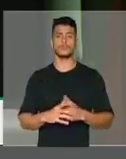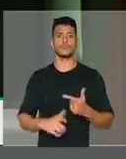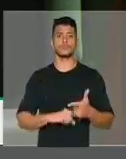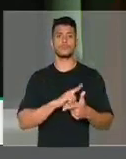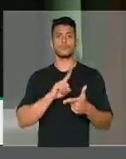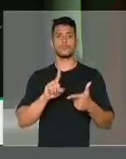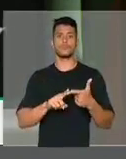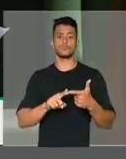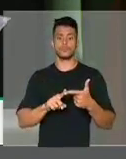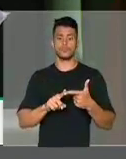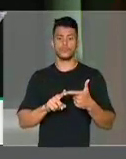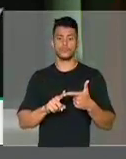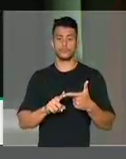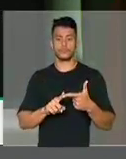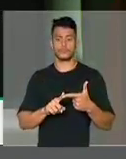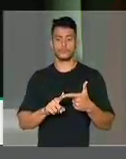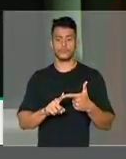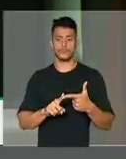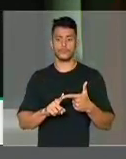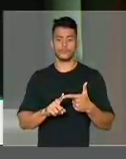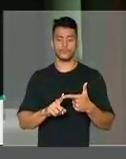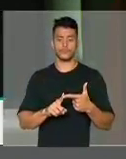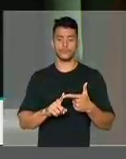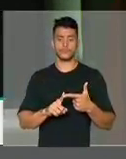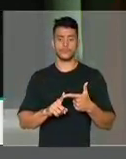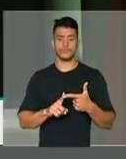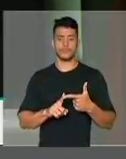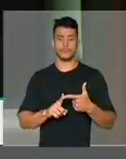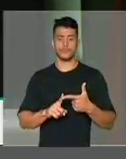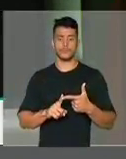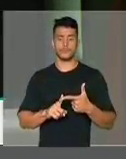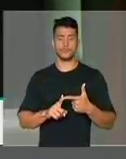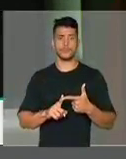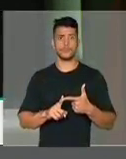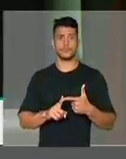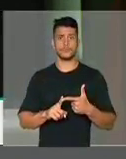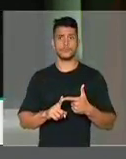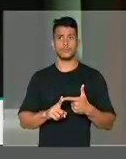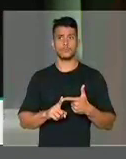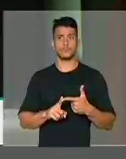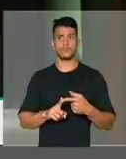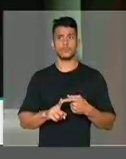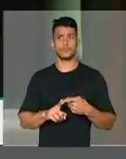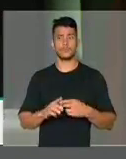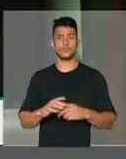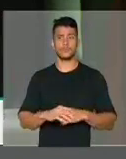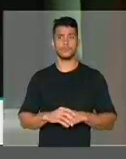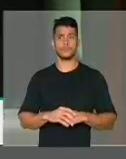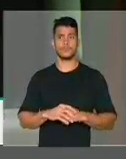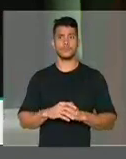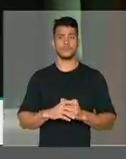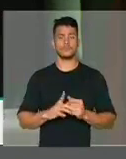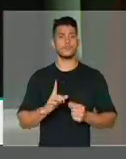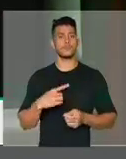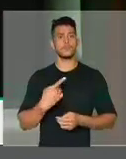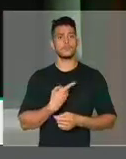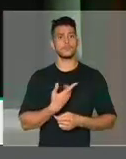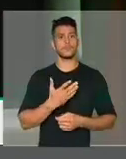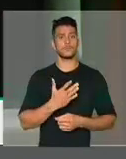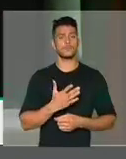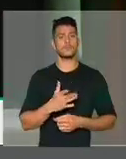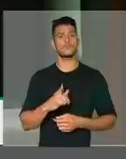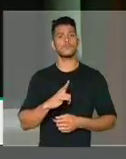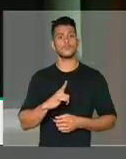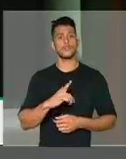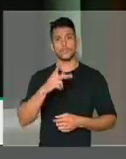presidente, gostaria aqui também de registrar, nesse um minuto que me falta, com muita alegria, as ações realizadas pelo